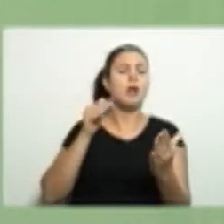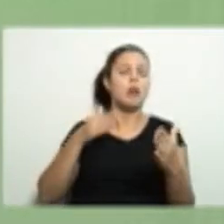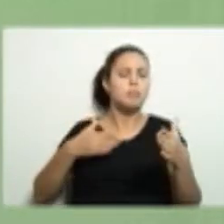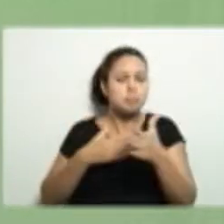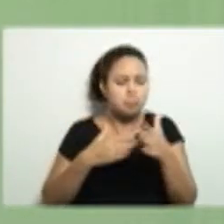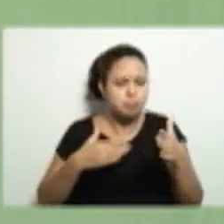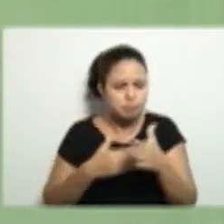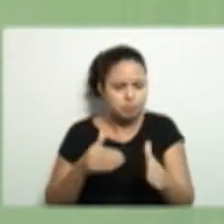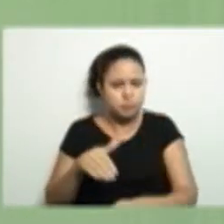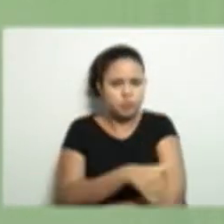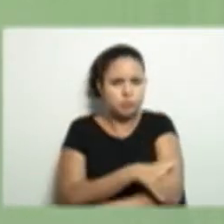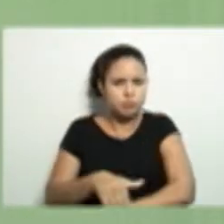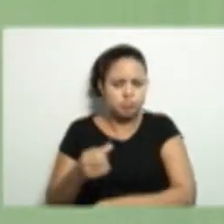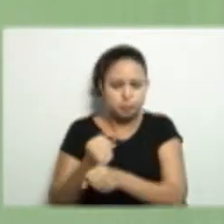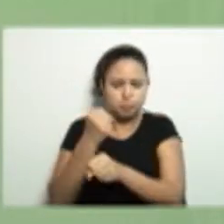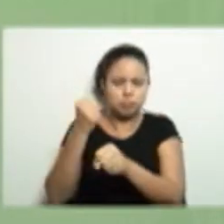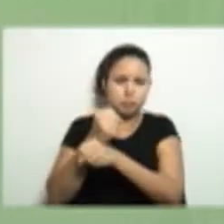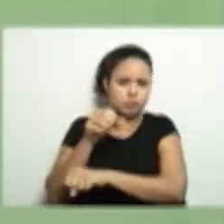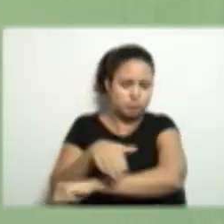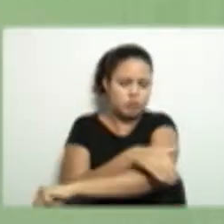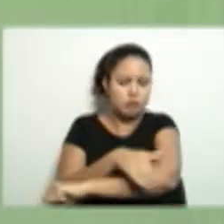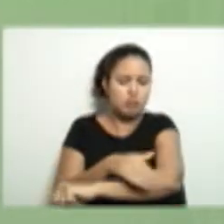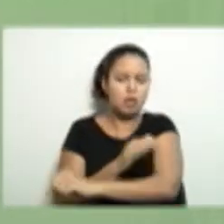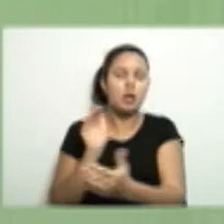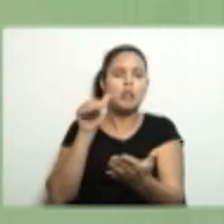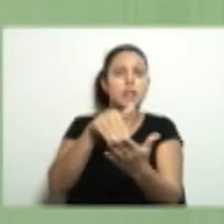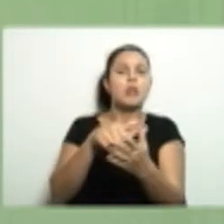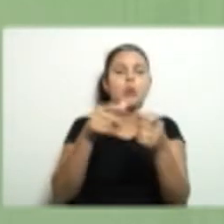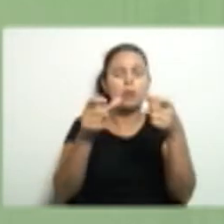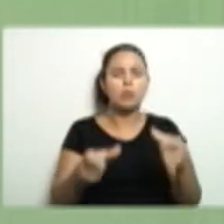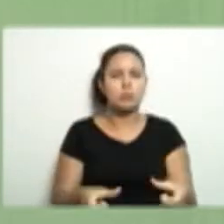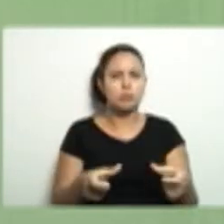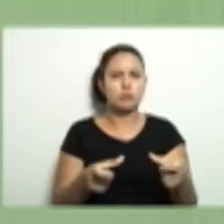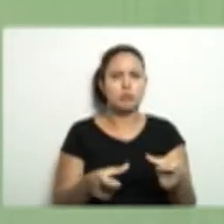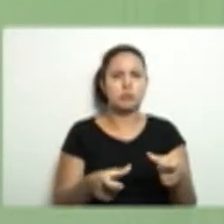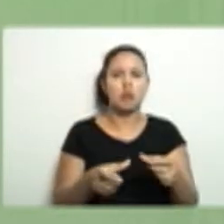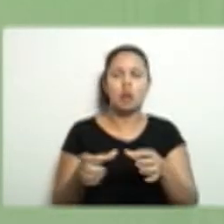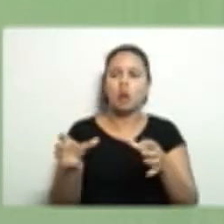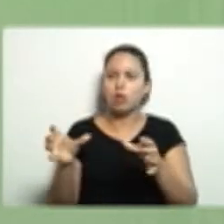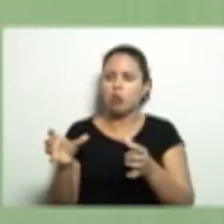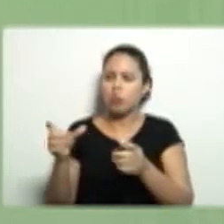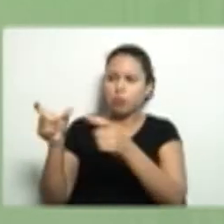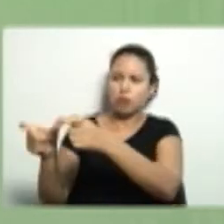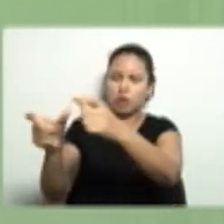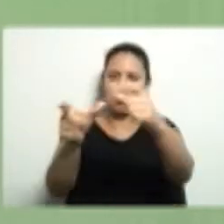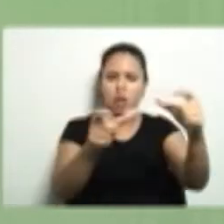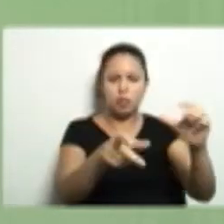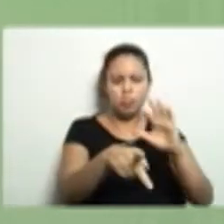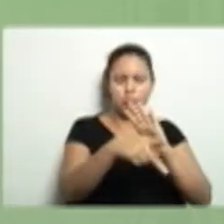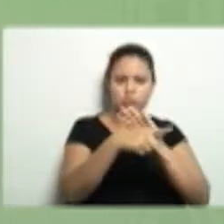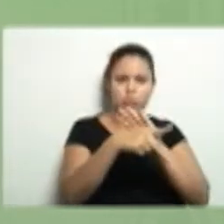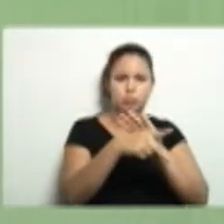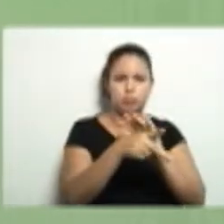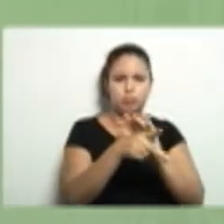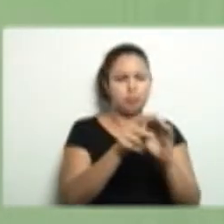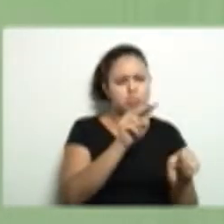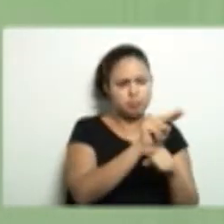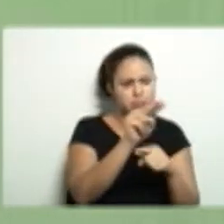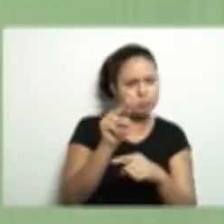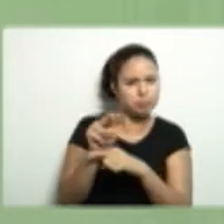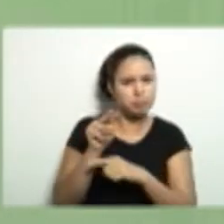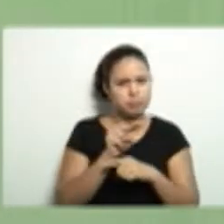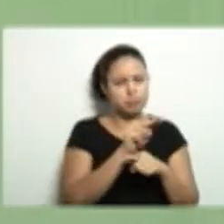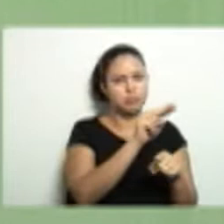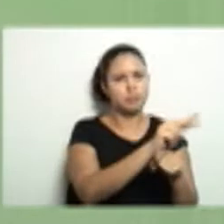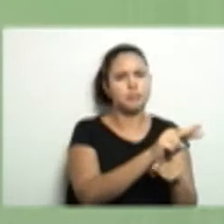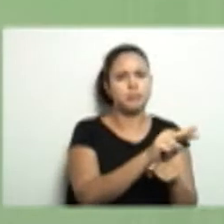estrada infinitamente, a gente vai, por exemplo, ter as reservas onde a gente não constrói. E dos relatórios de